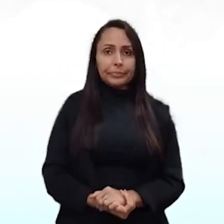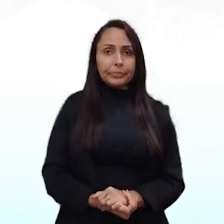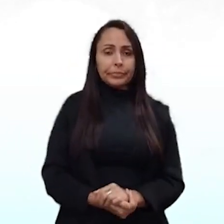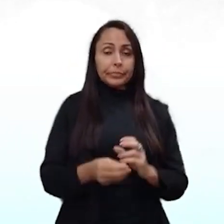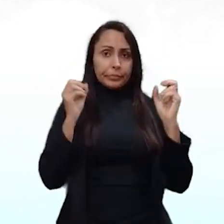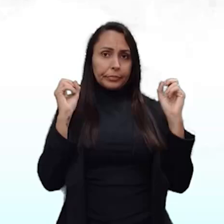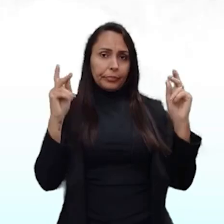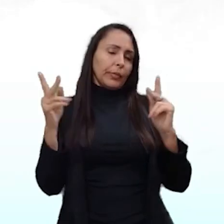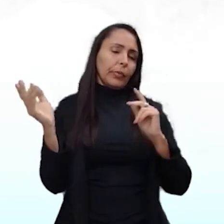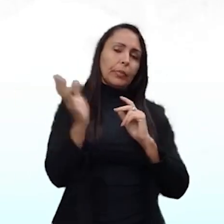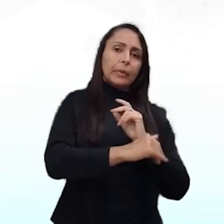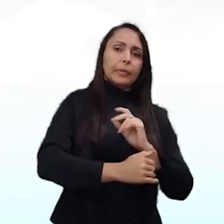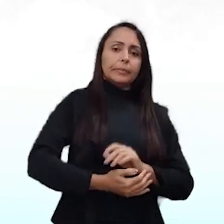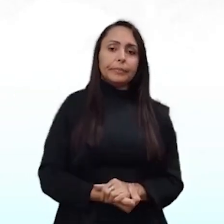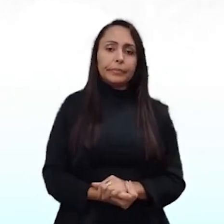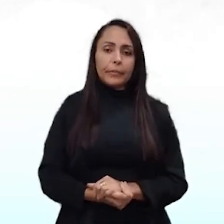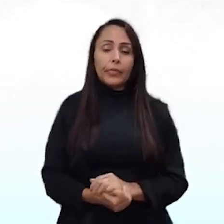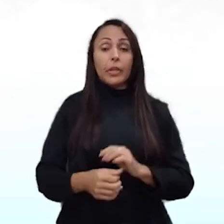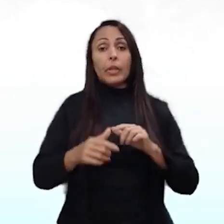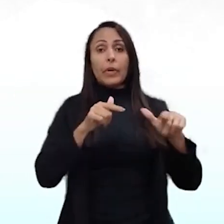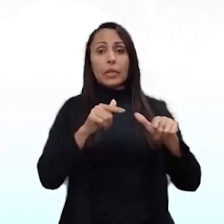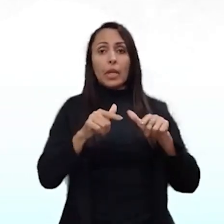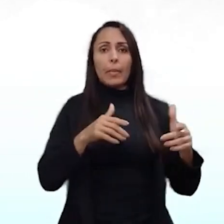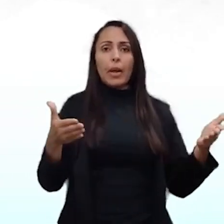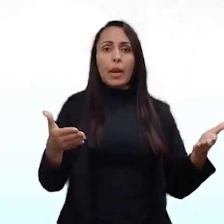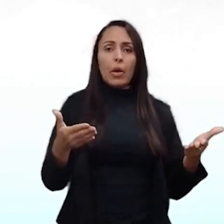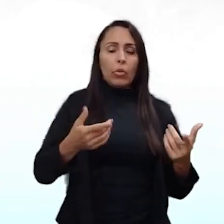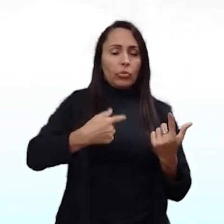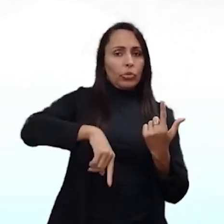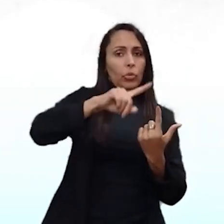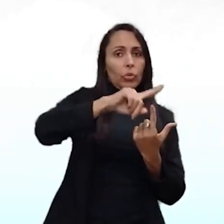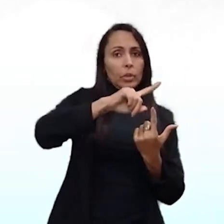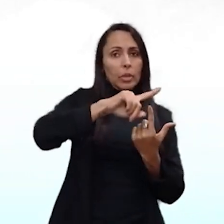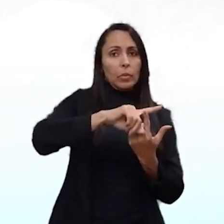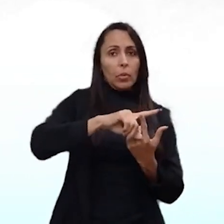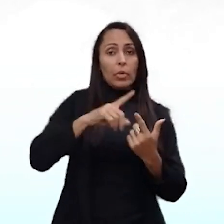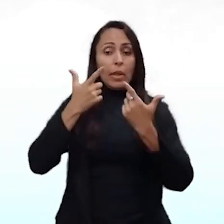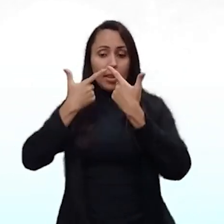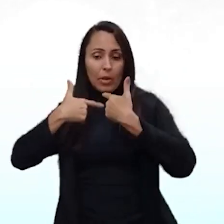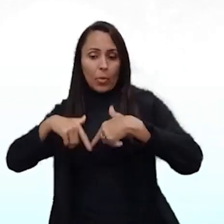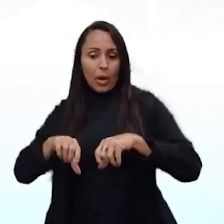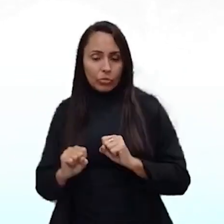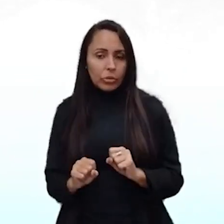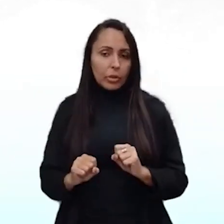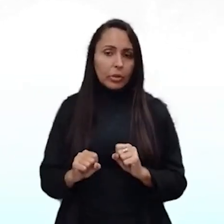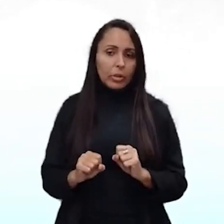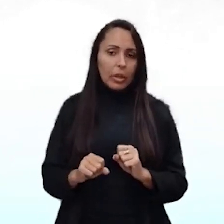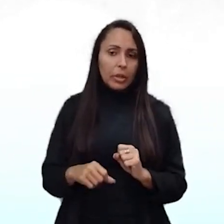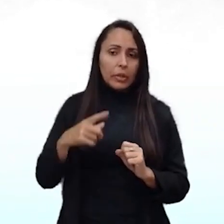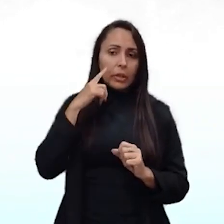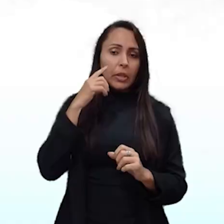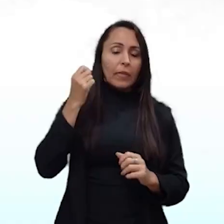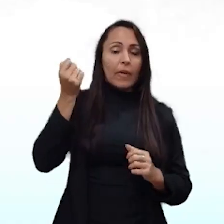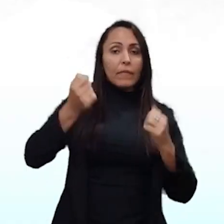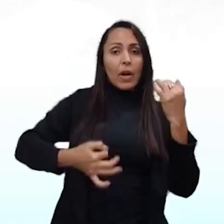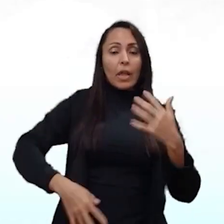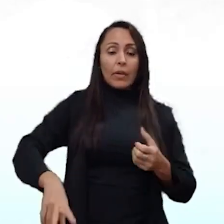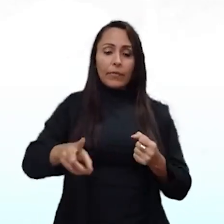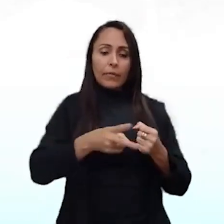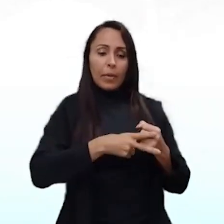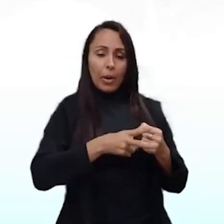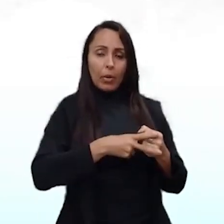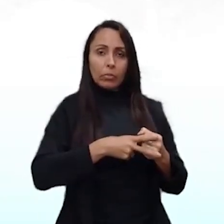Ok? Então vamos lá. A gente vai trabalhar os tipos de linguagem, não é? A gente vai ficar aqui, vamos falar da linguagem